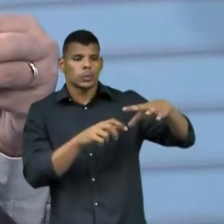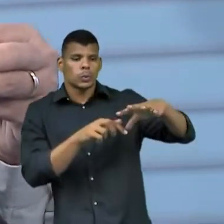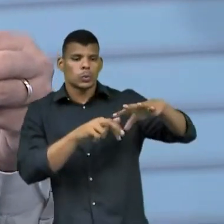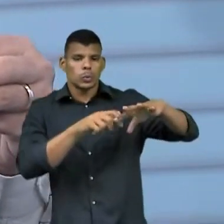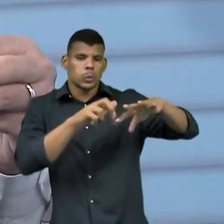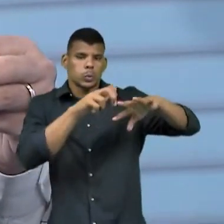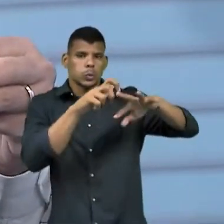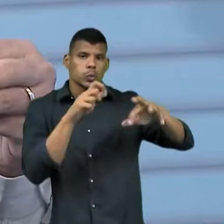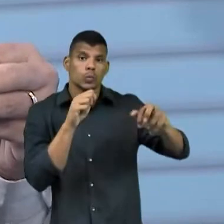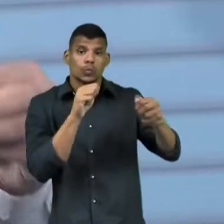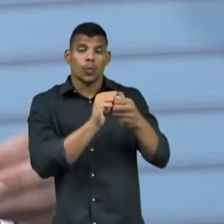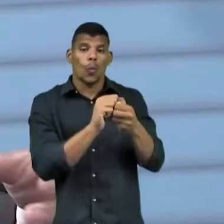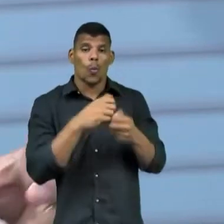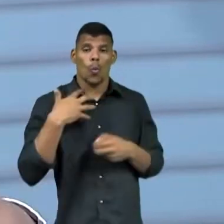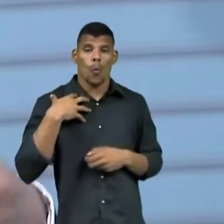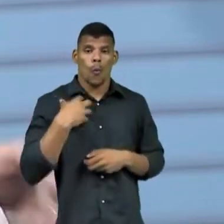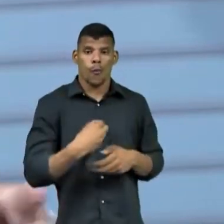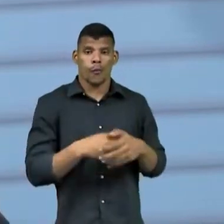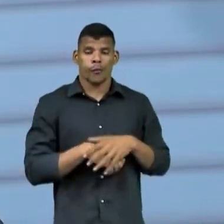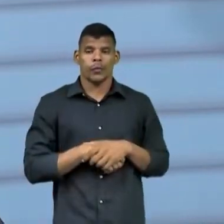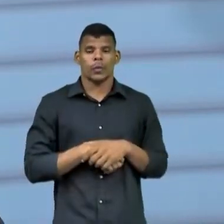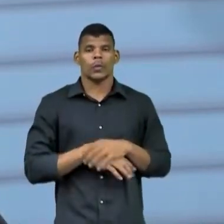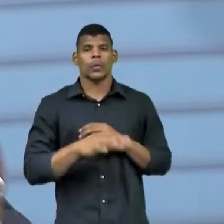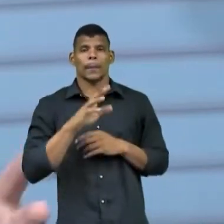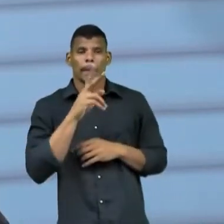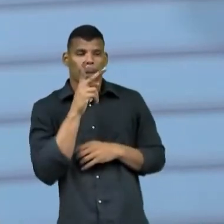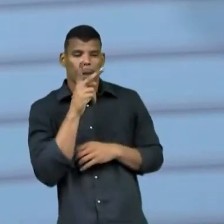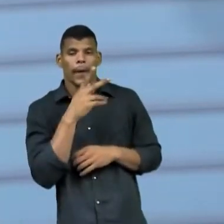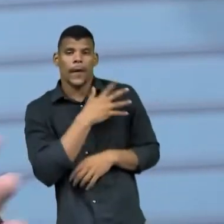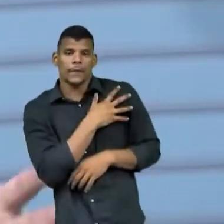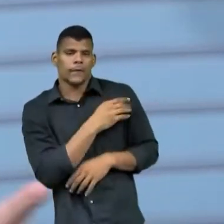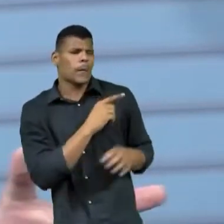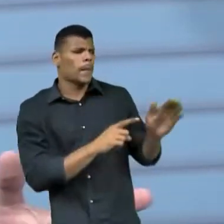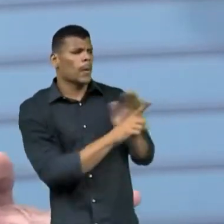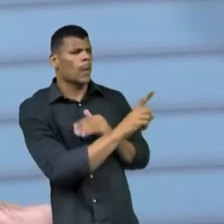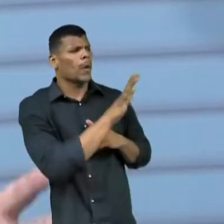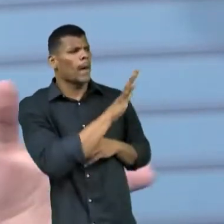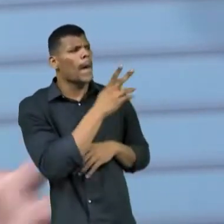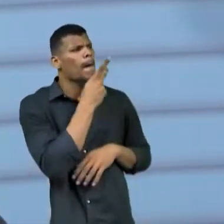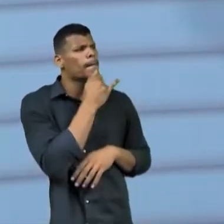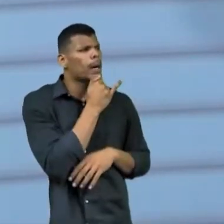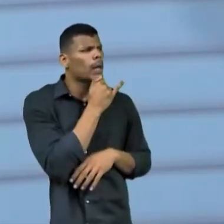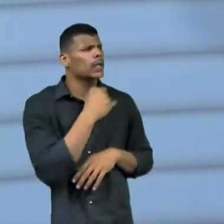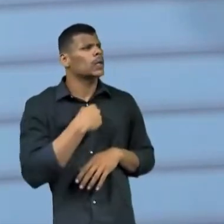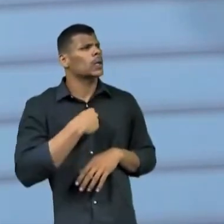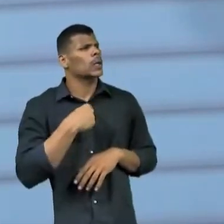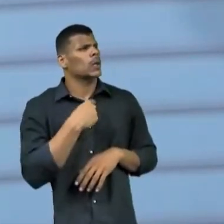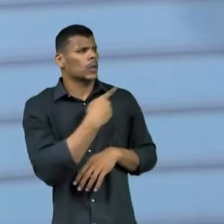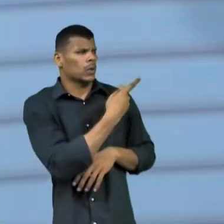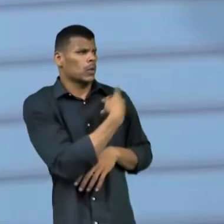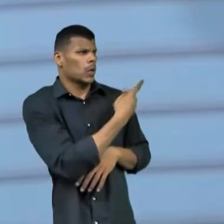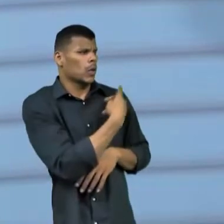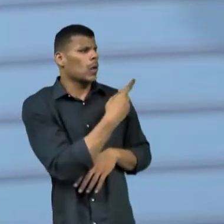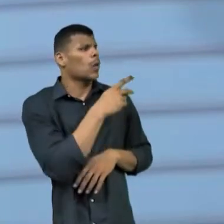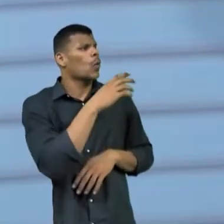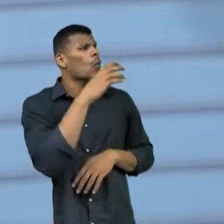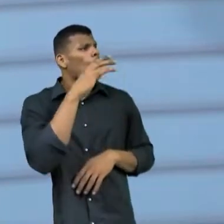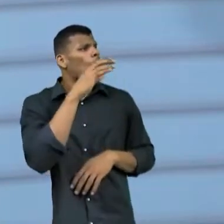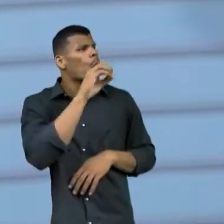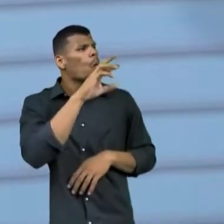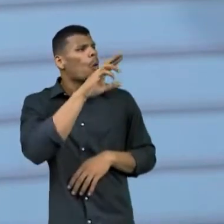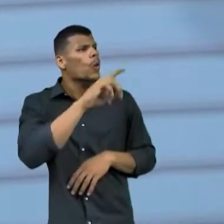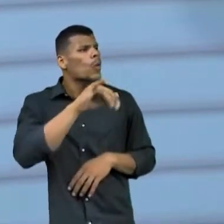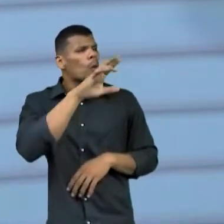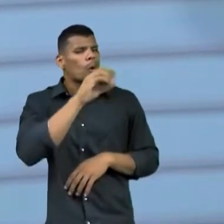aí Isaque Pergunta para ele pai nós temos aqui o cutelo temos a lenha temos tudo aqui mas cadê o cordeiro e aí Abraão disse para ele Deus